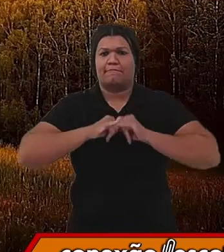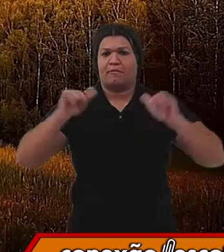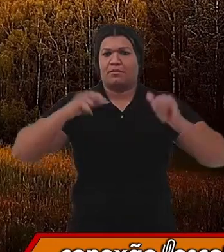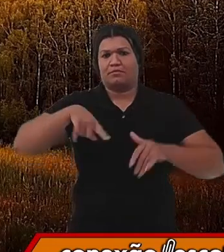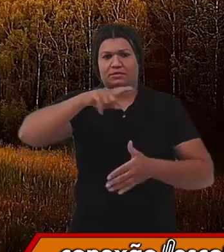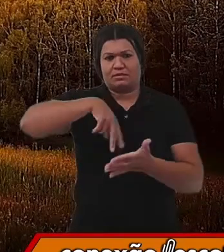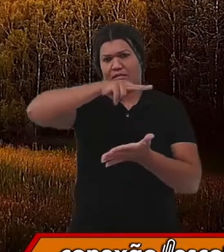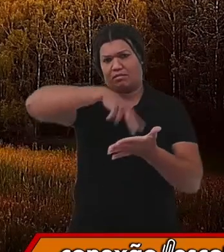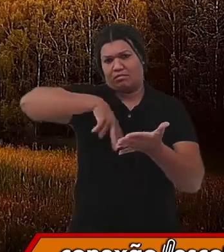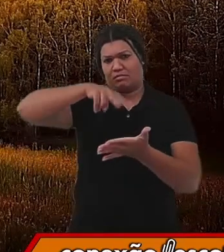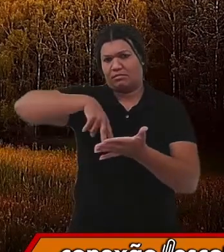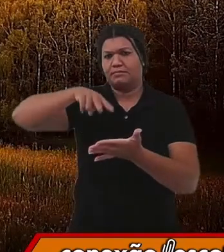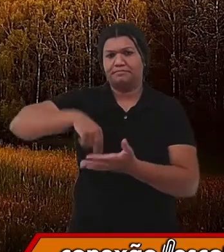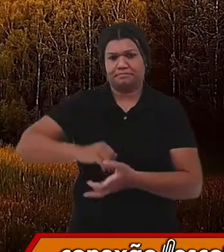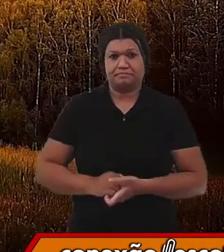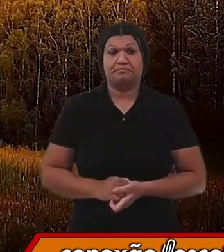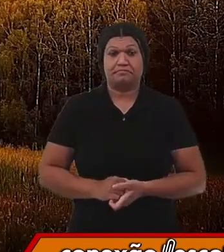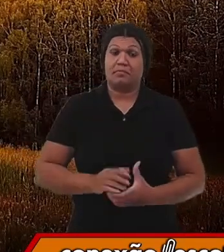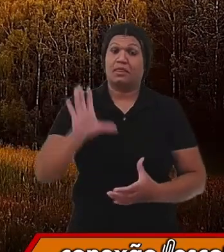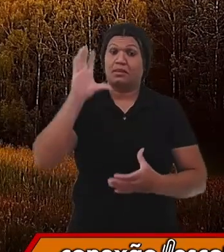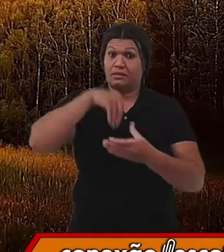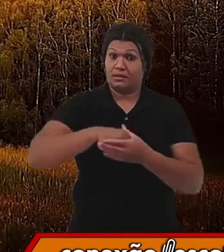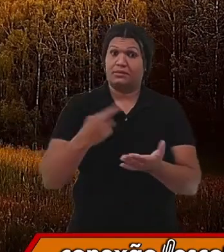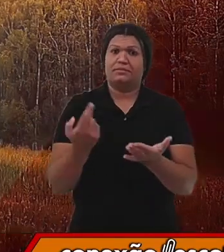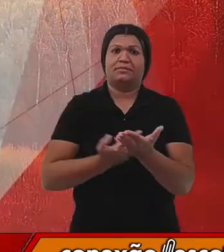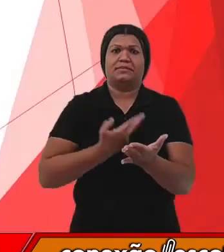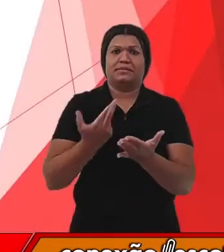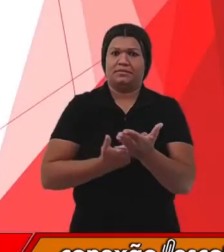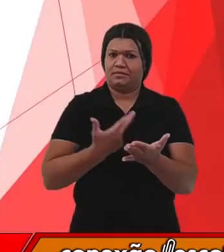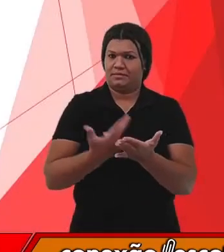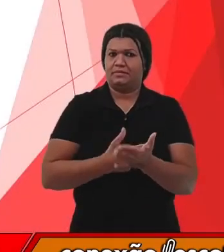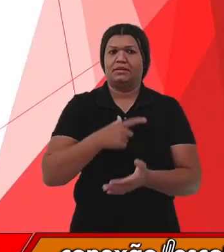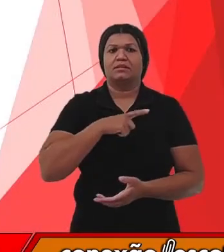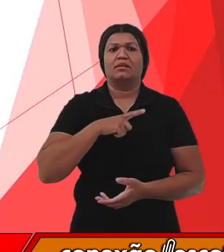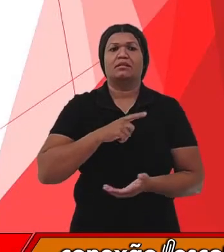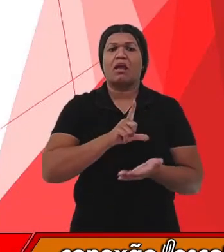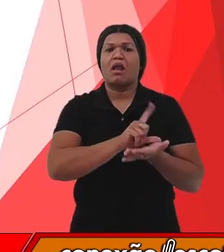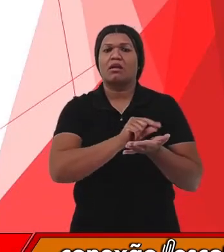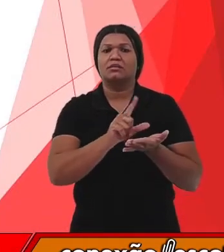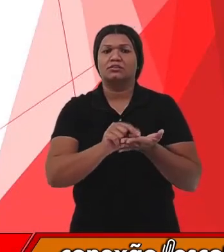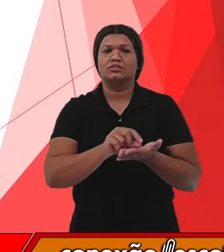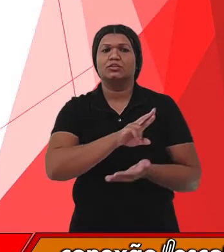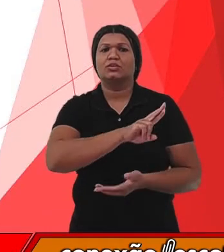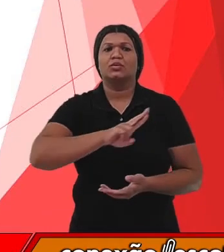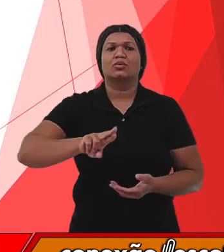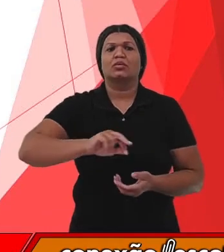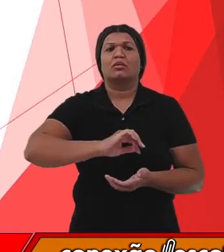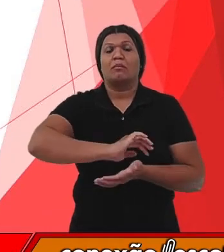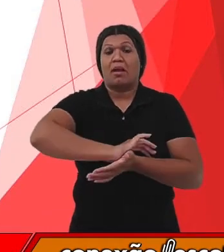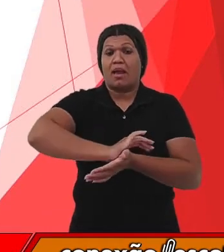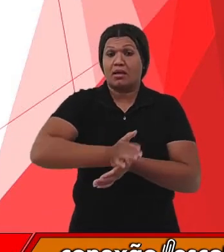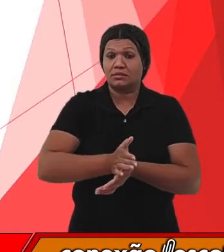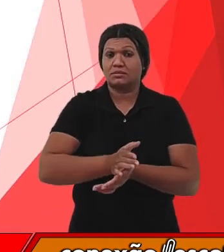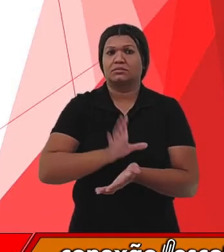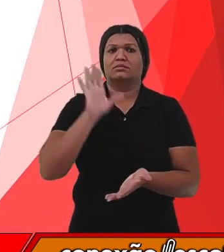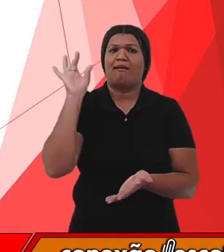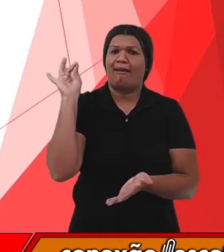essas informações. Dentro dessa revista, existe um artigo chamado de Racismo, uma